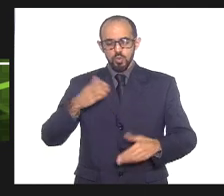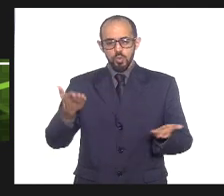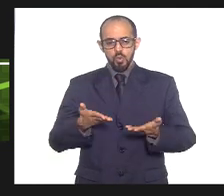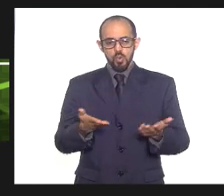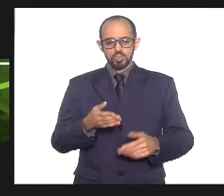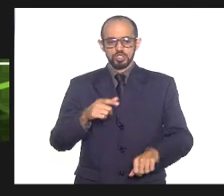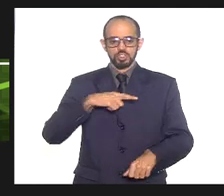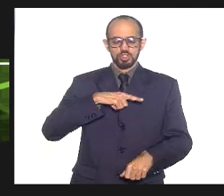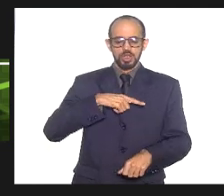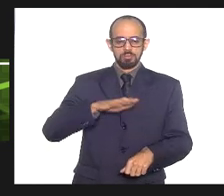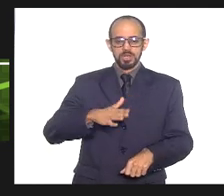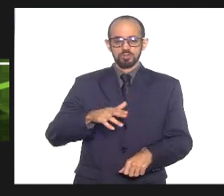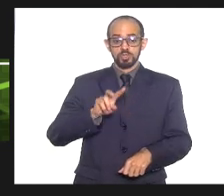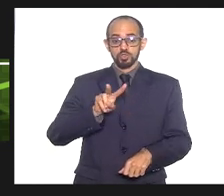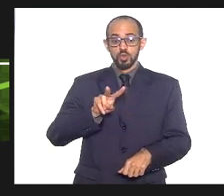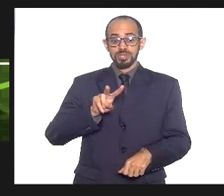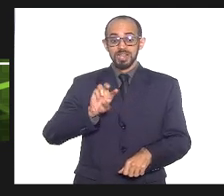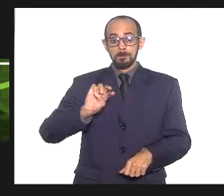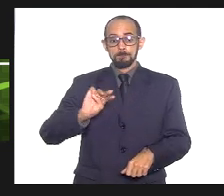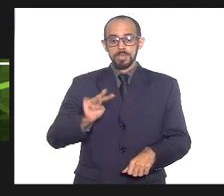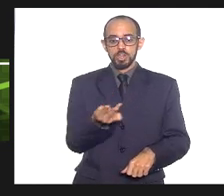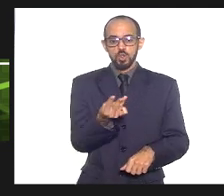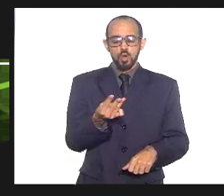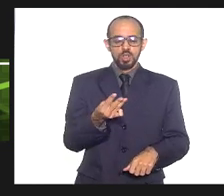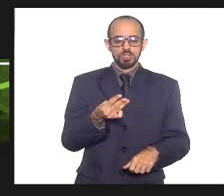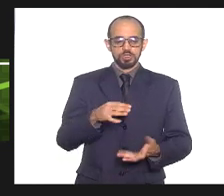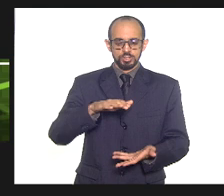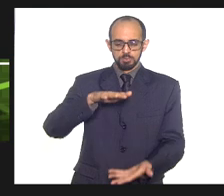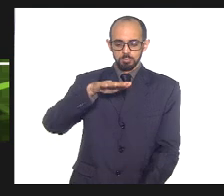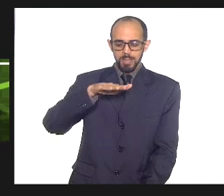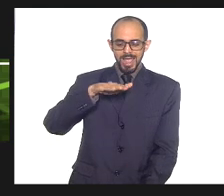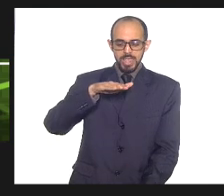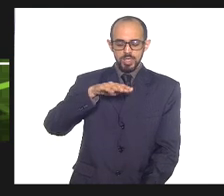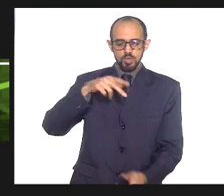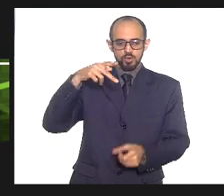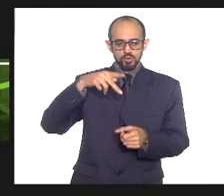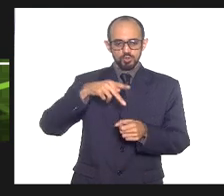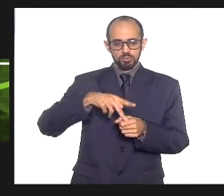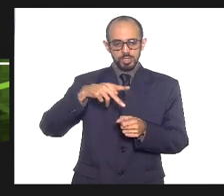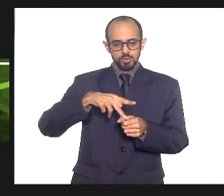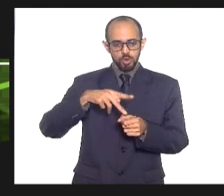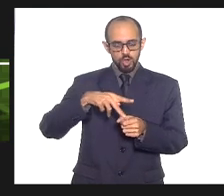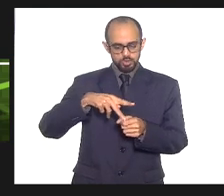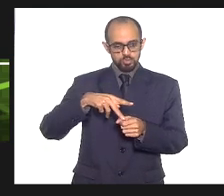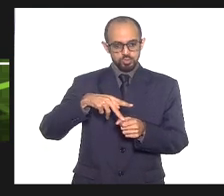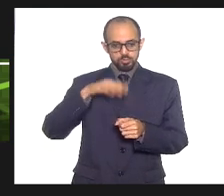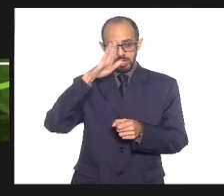de 2 milhões de barris por dia, barris equivalentes por dia no mundo, e